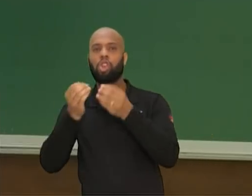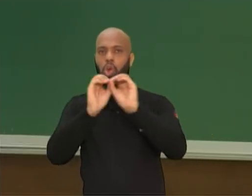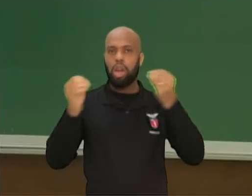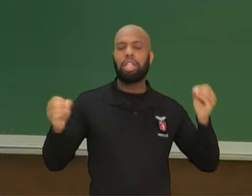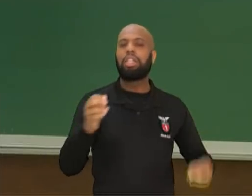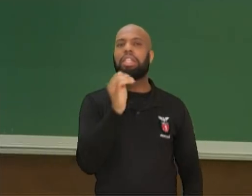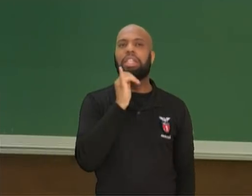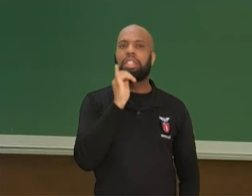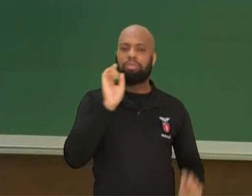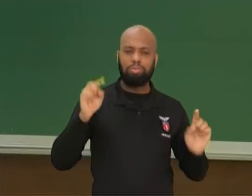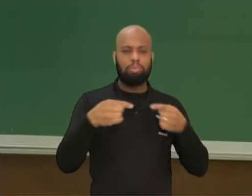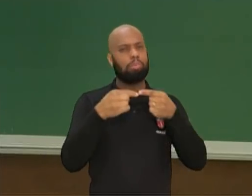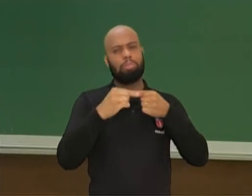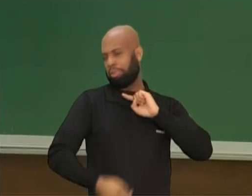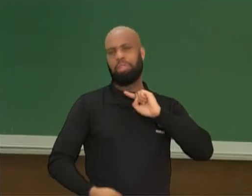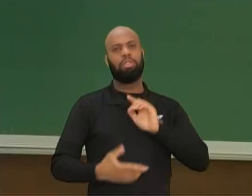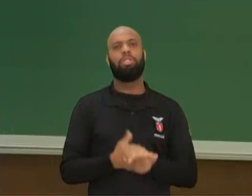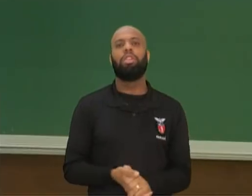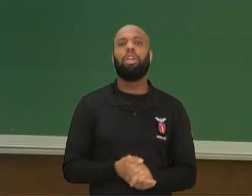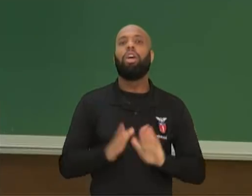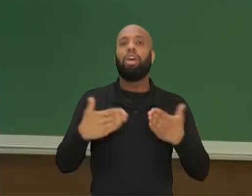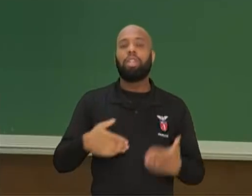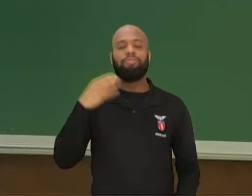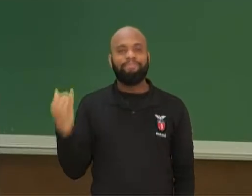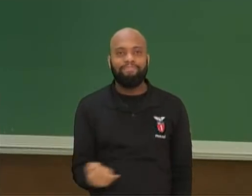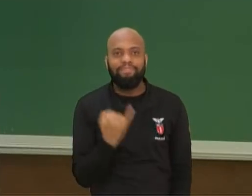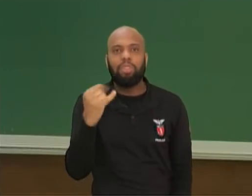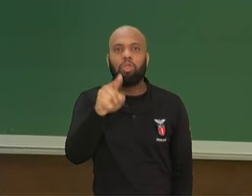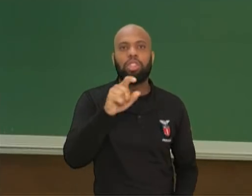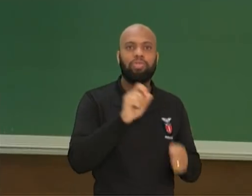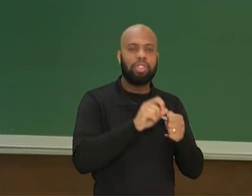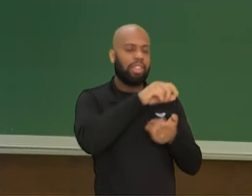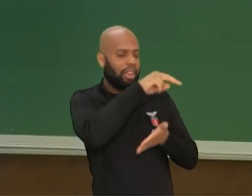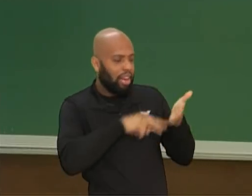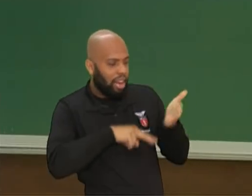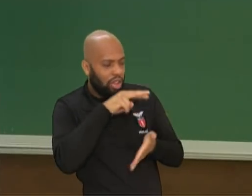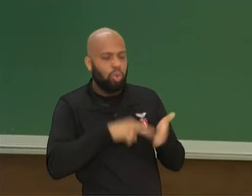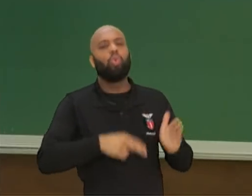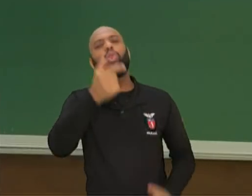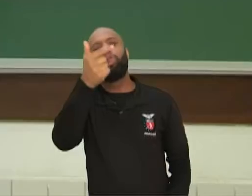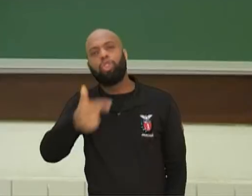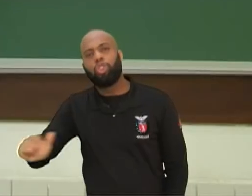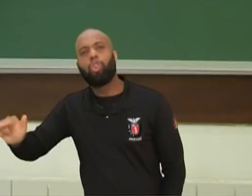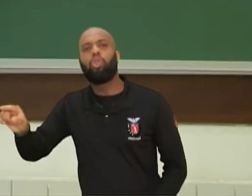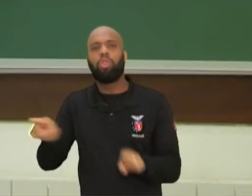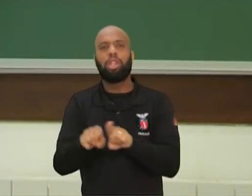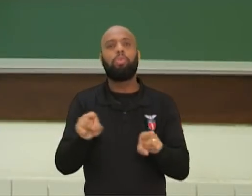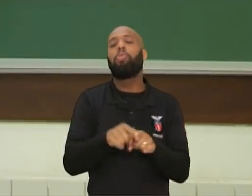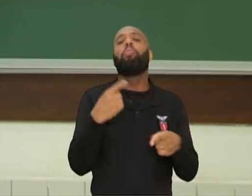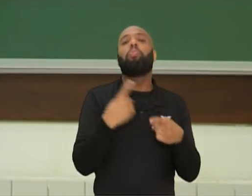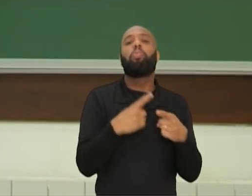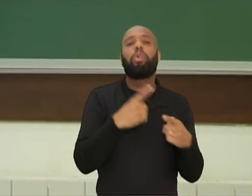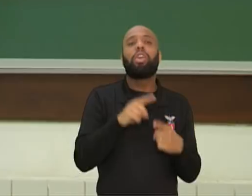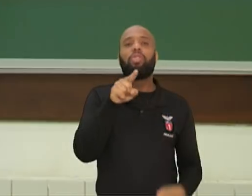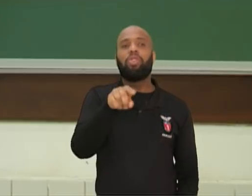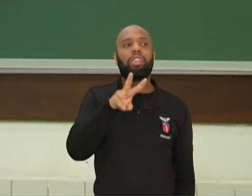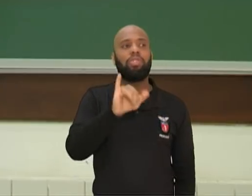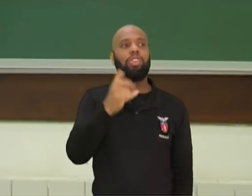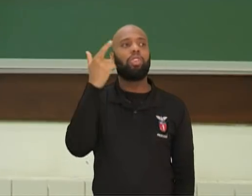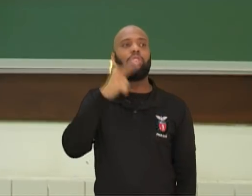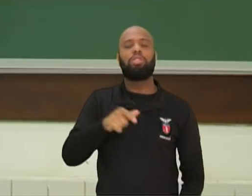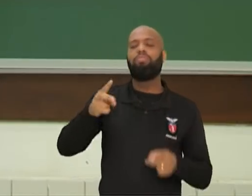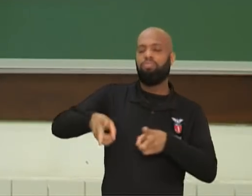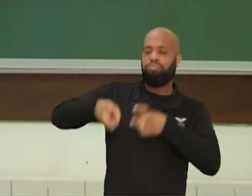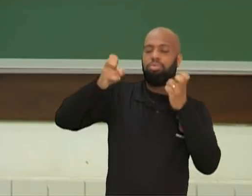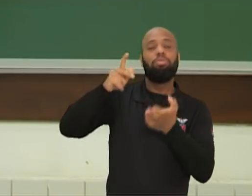assim não vai combinar, sabe? Então é muito importante você fazer a leitura novamente. Para quê? Para você